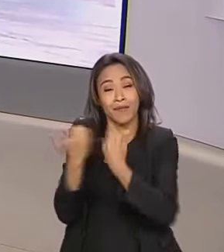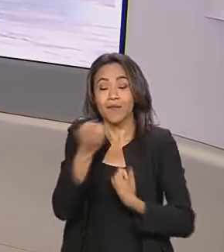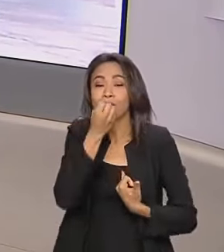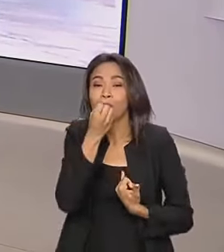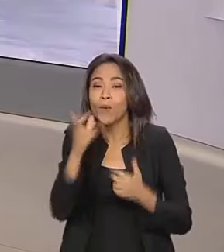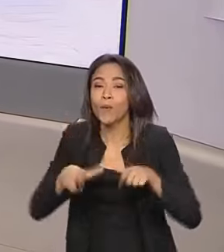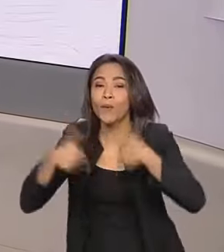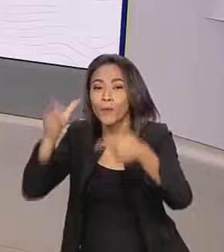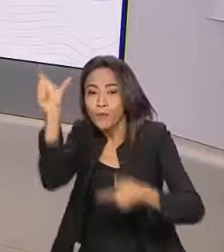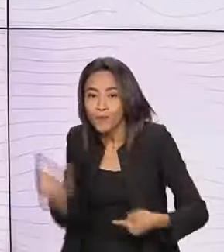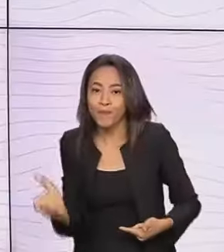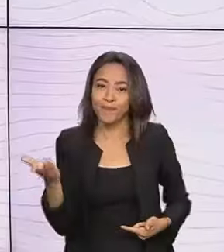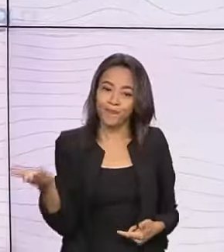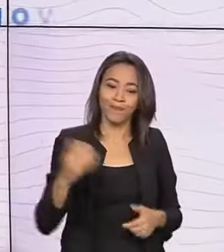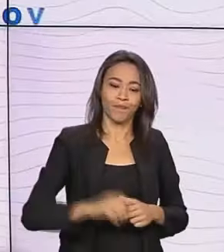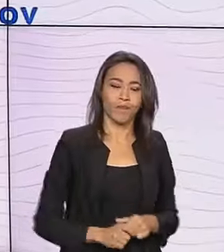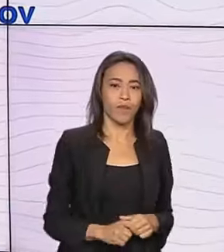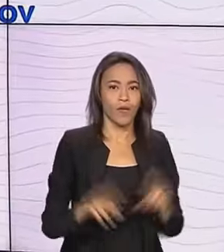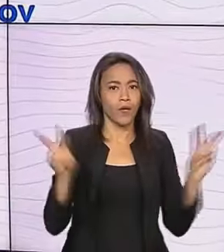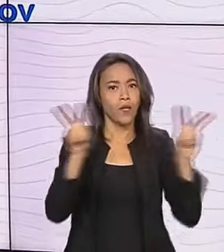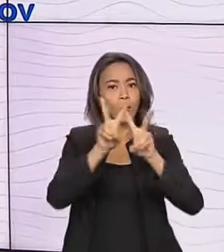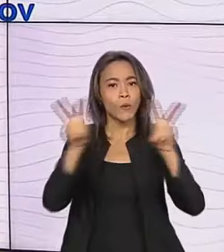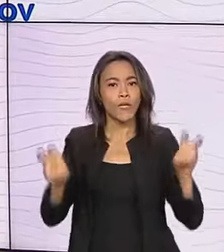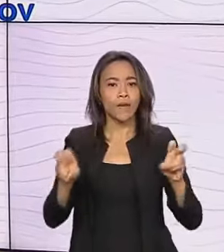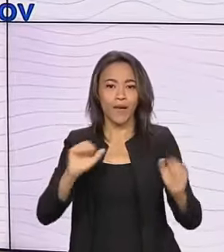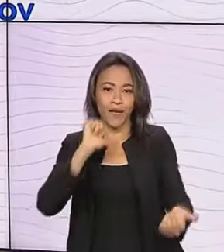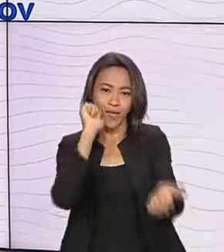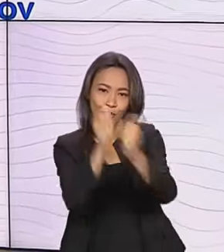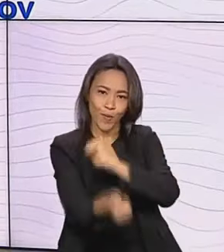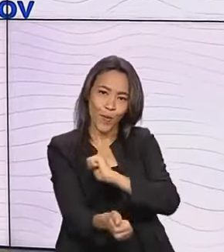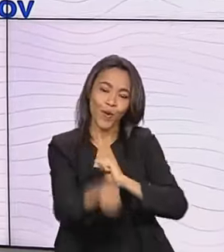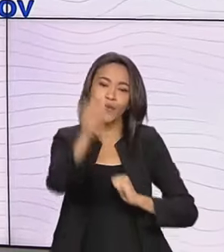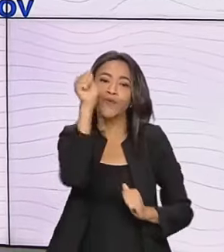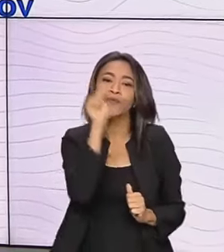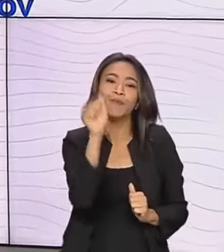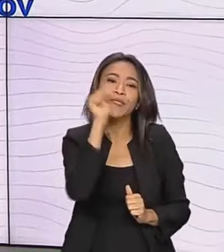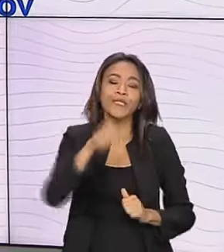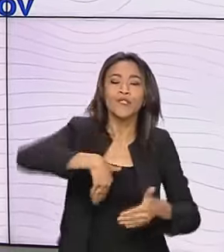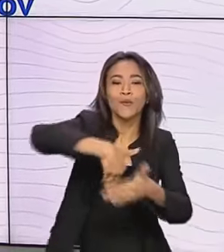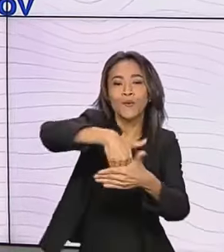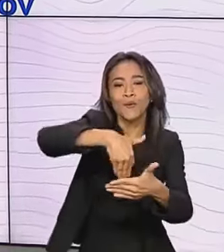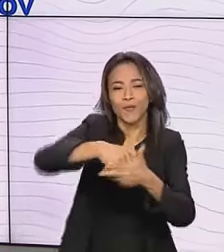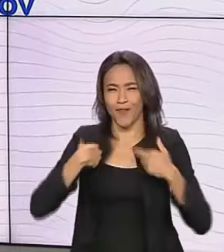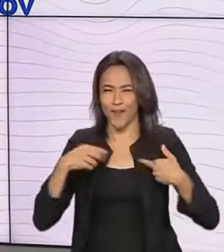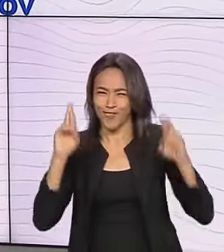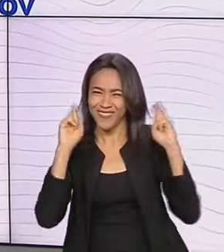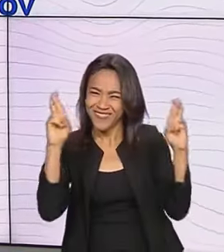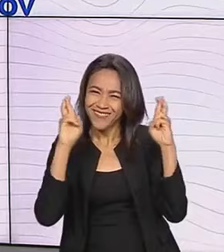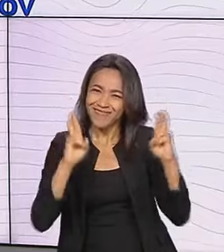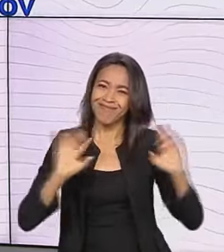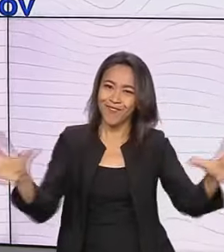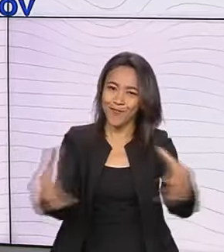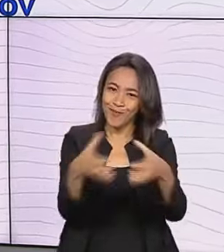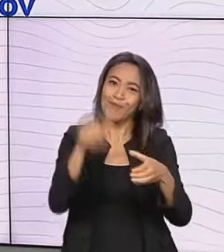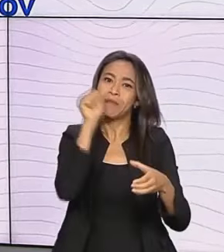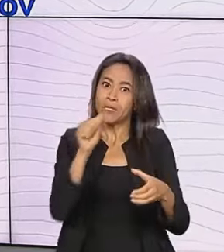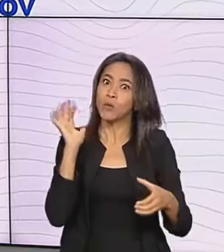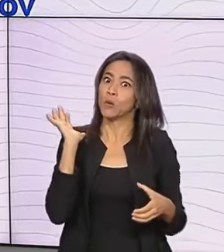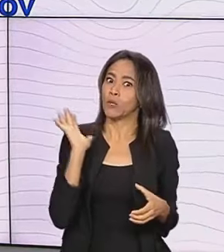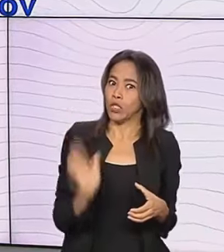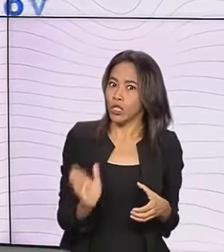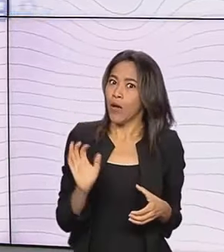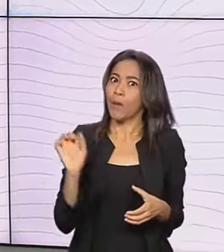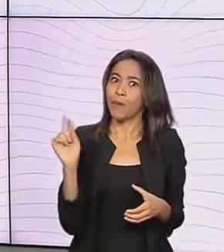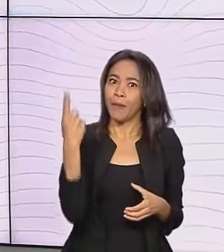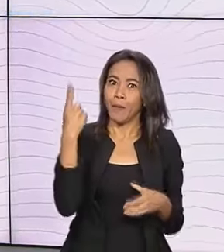você o assunto agora é copa feminina de futebol a gente segue na torcida pelas meninas que já faturaram o